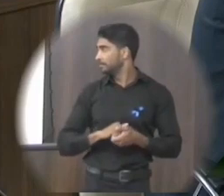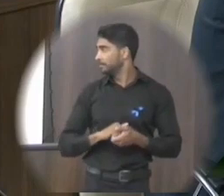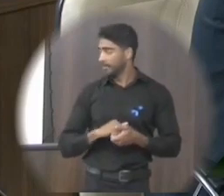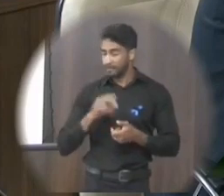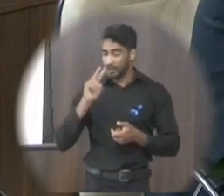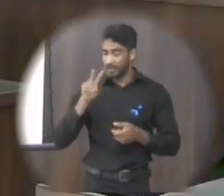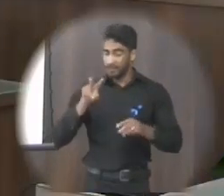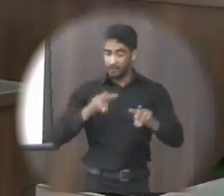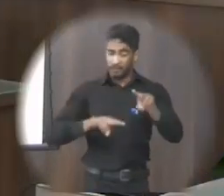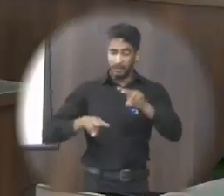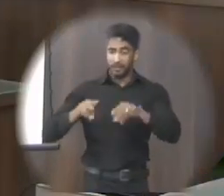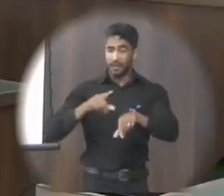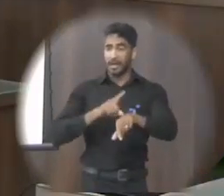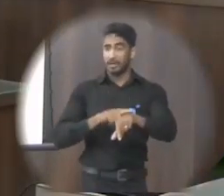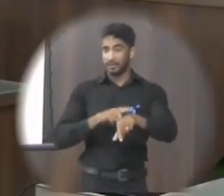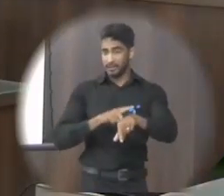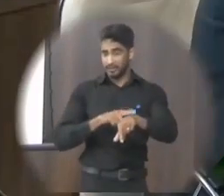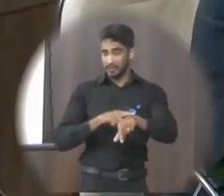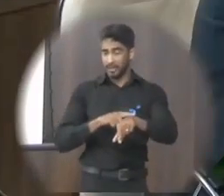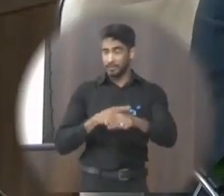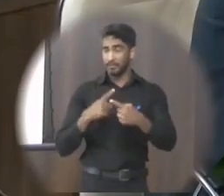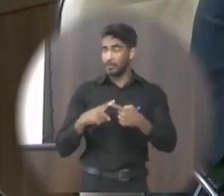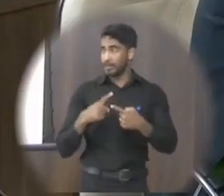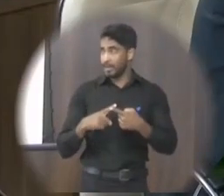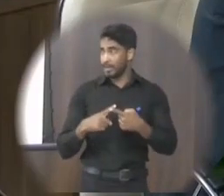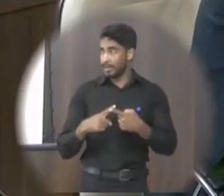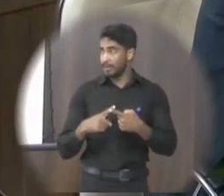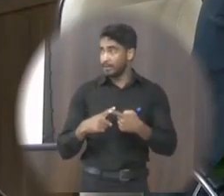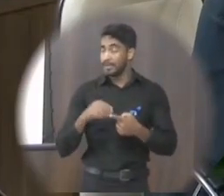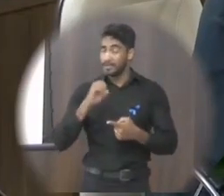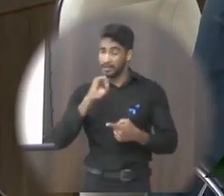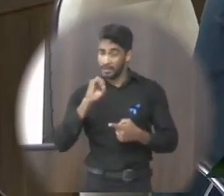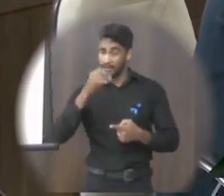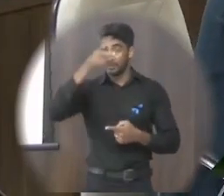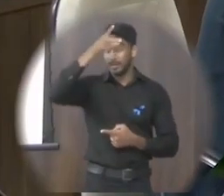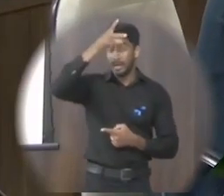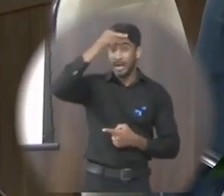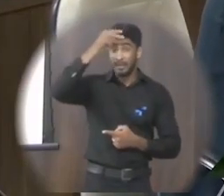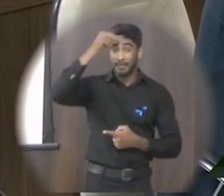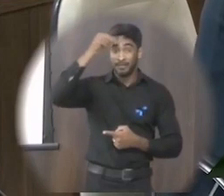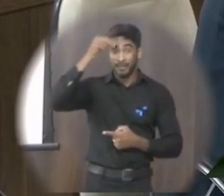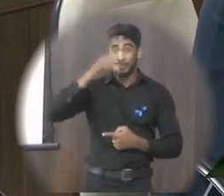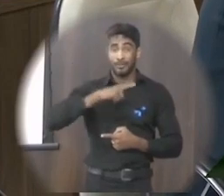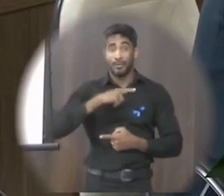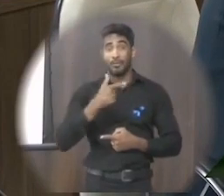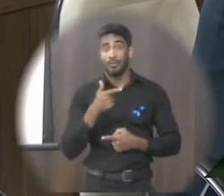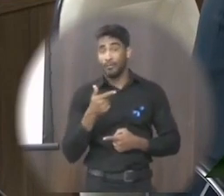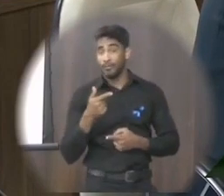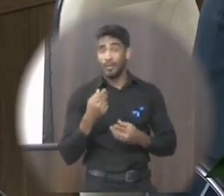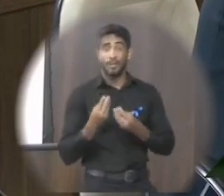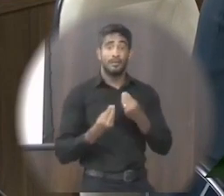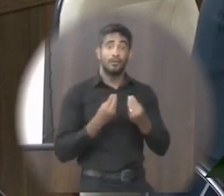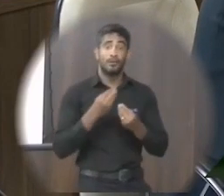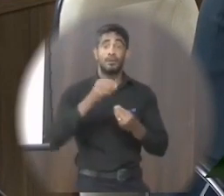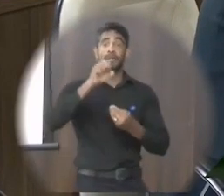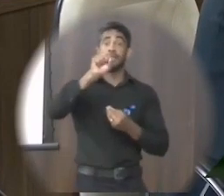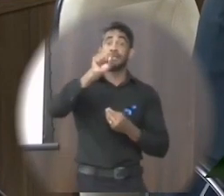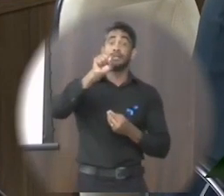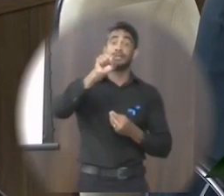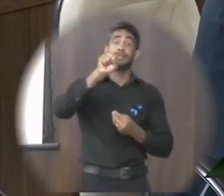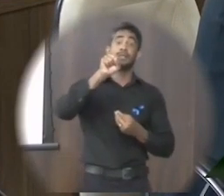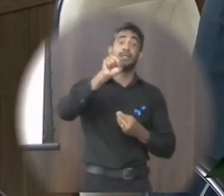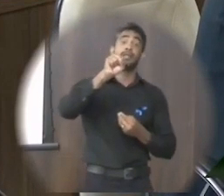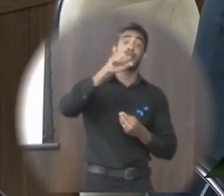essa questão de prazo. Eu ia até falar isso. Porque senão a prefeitura fica sem a CND, aí que prefeitura sem a CND, aí não